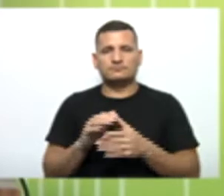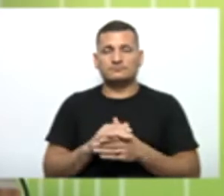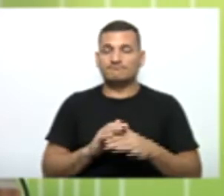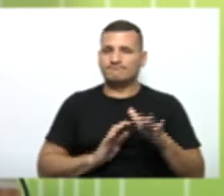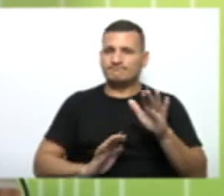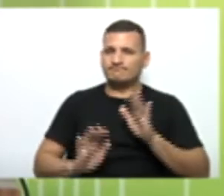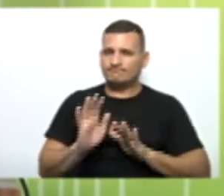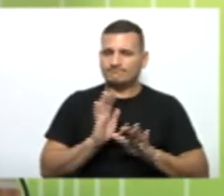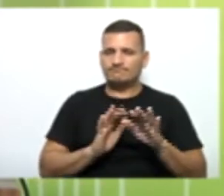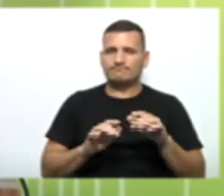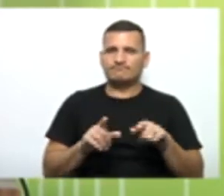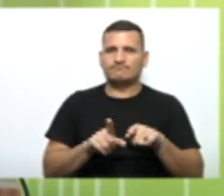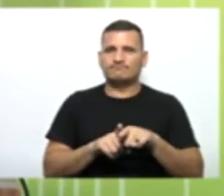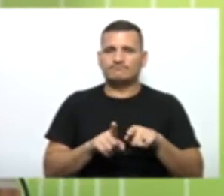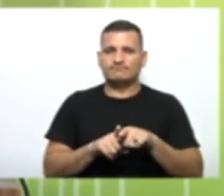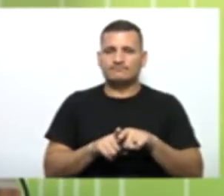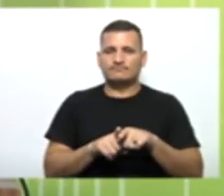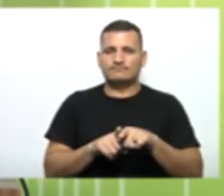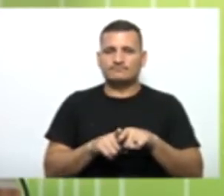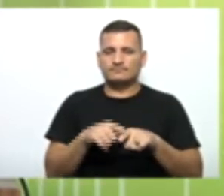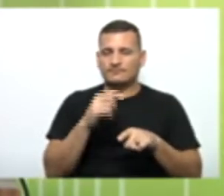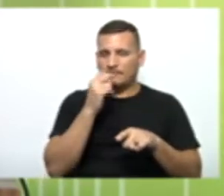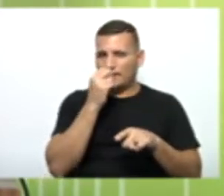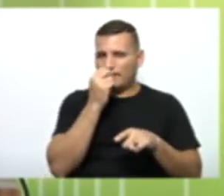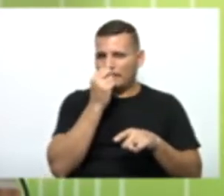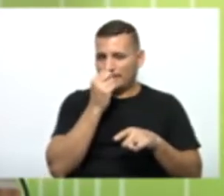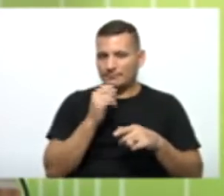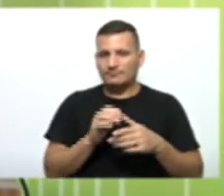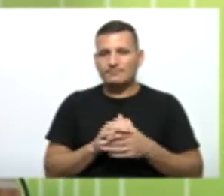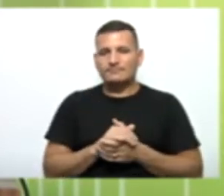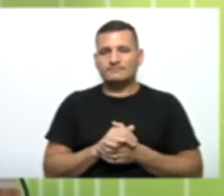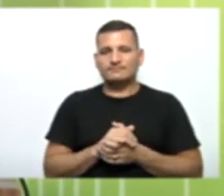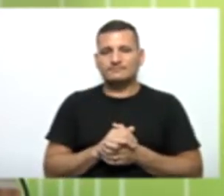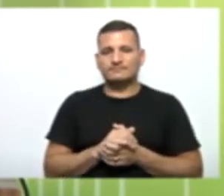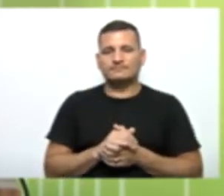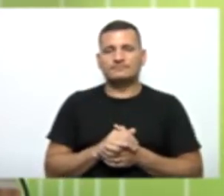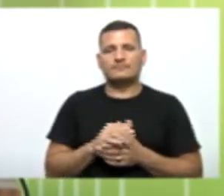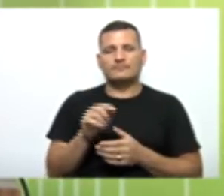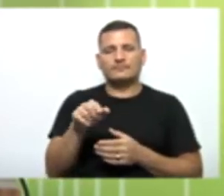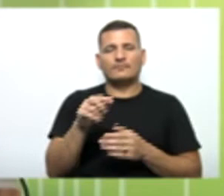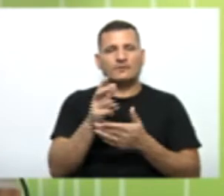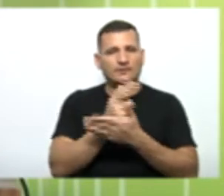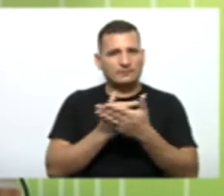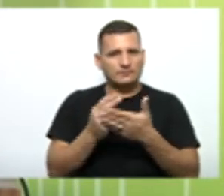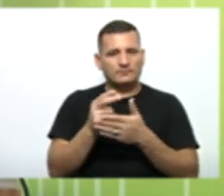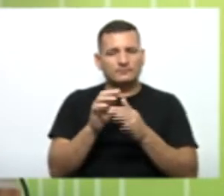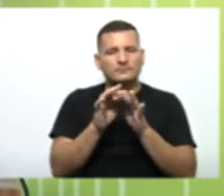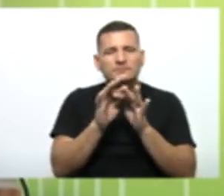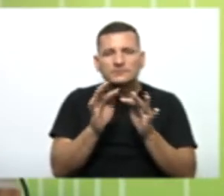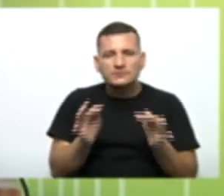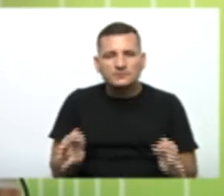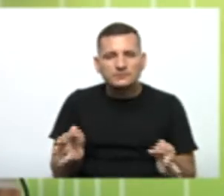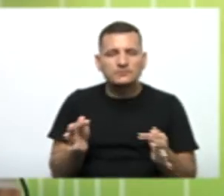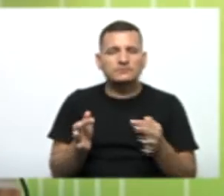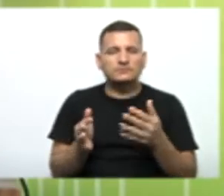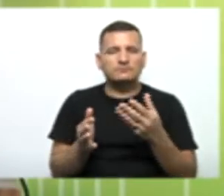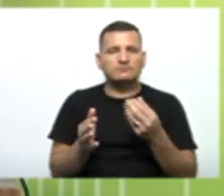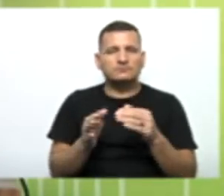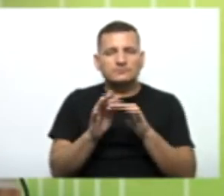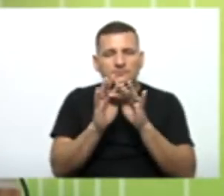cuidado em que, gente, ó, você deixar ele muito simples, muito